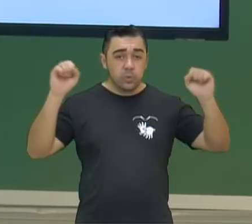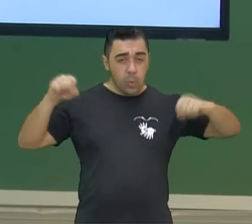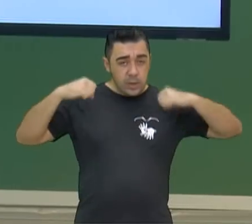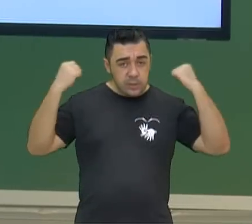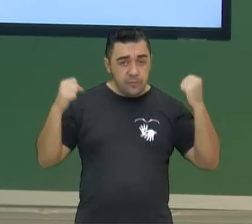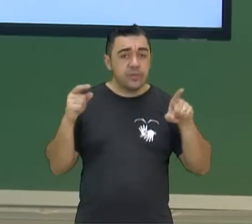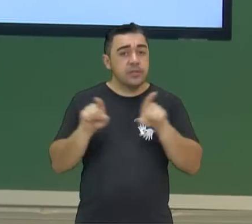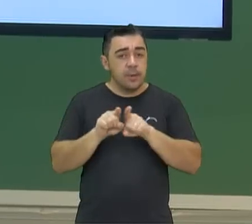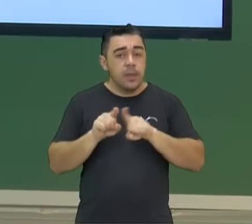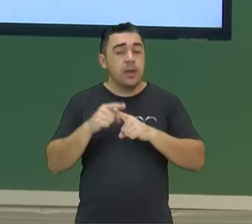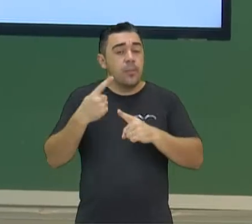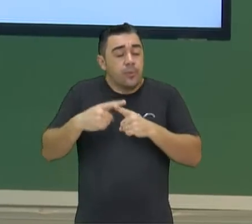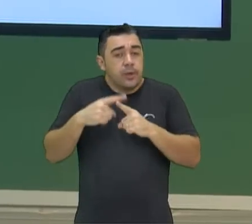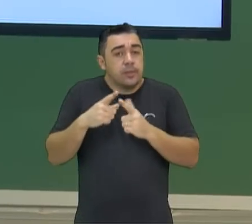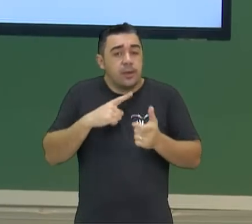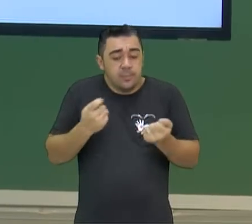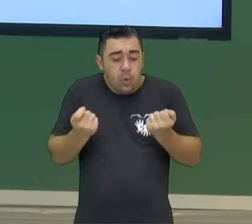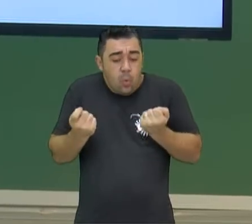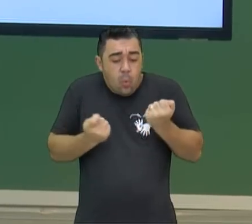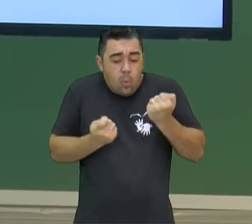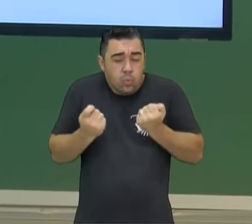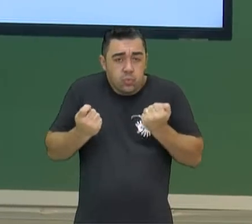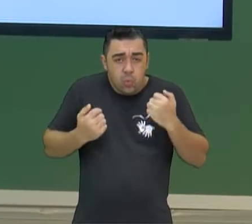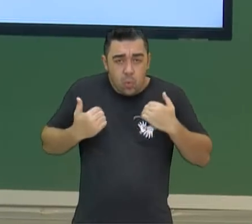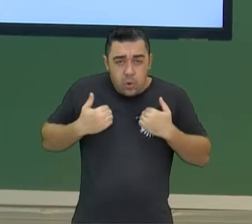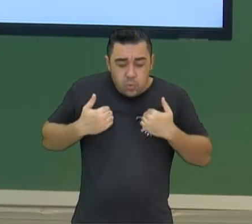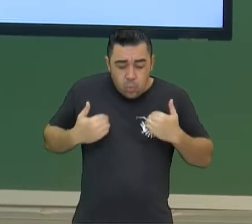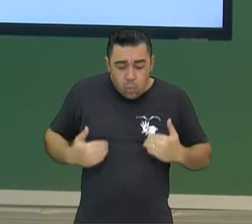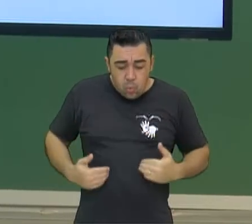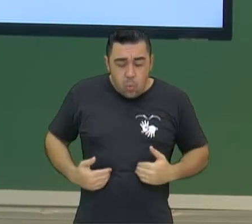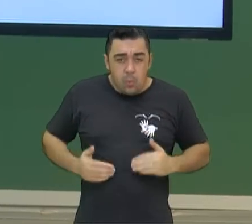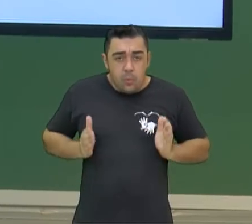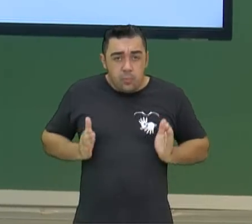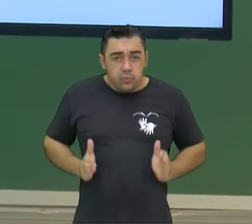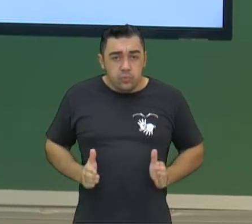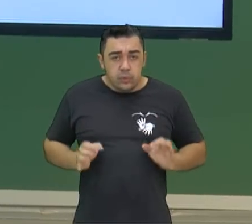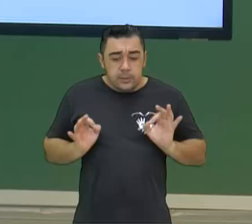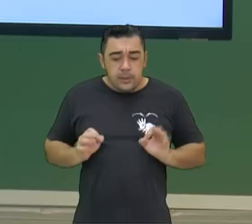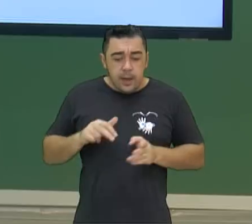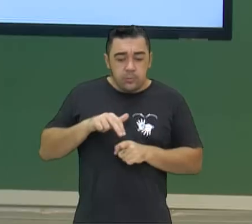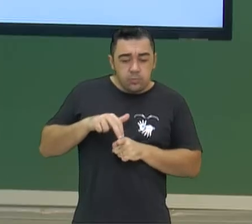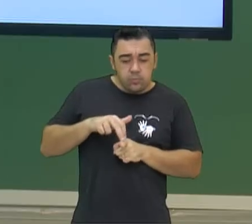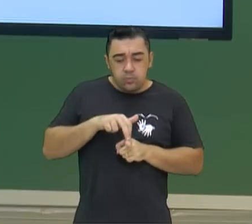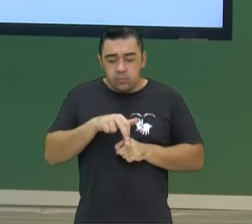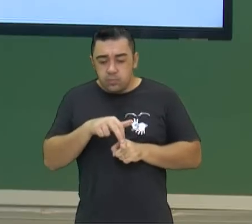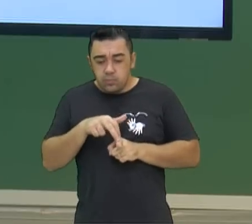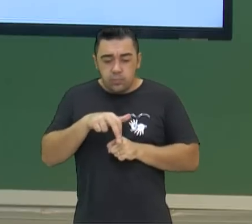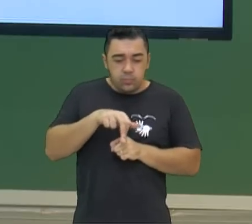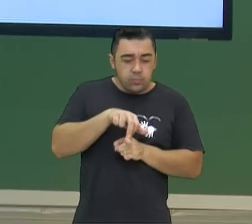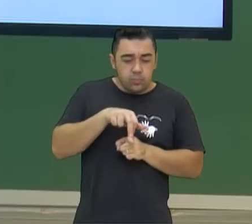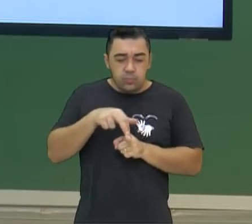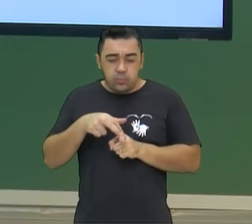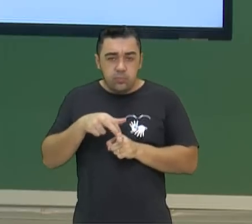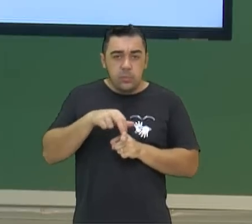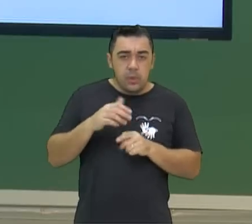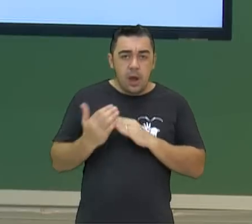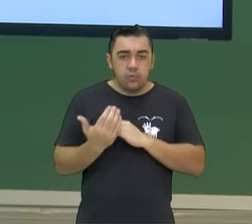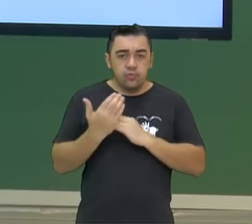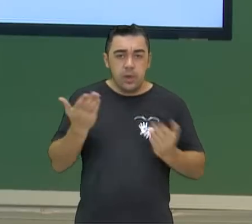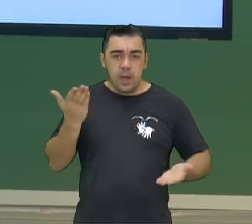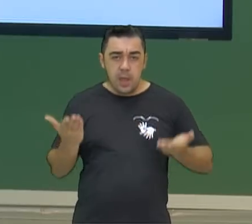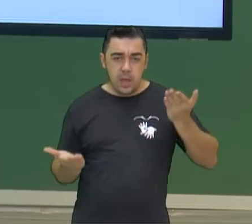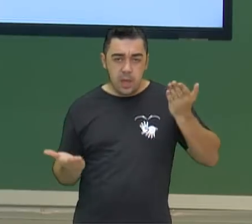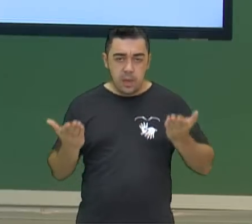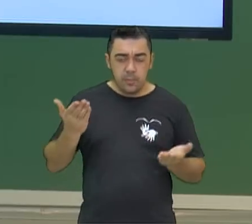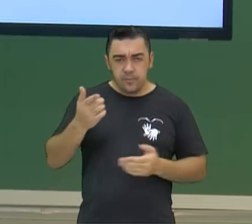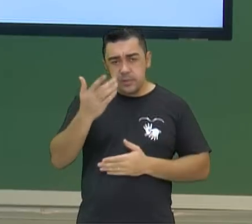também requer esse controle corporal, essa postura, né, e ajuda no equilíbrio, né, porque a gente sabe, né, principalmente